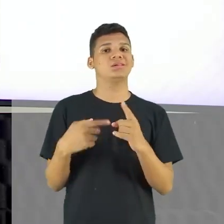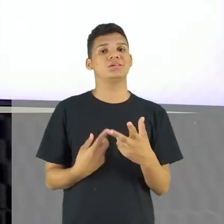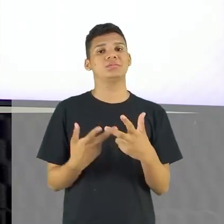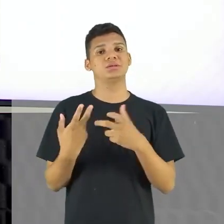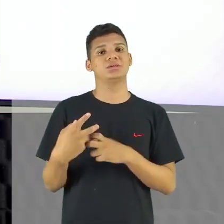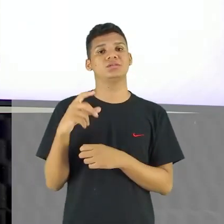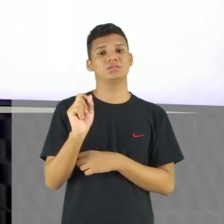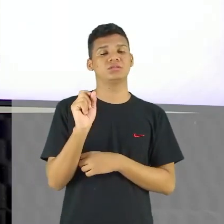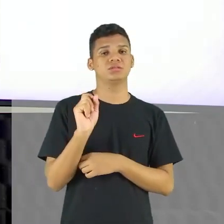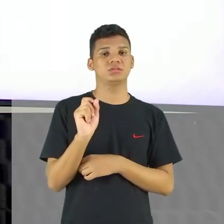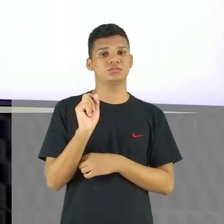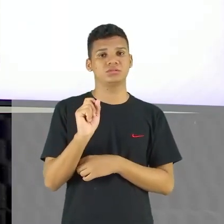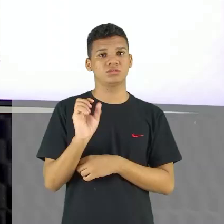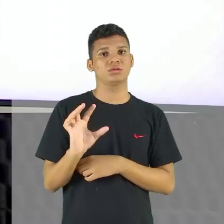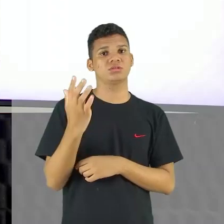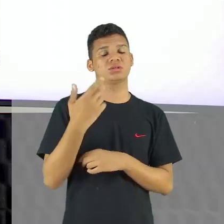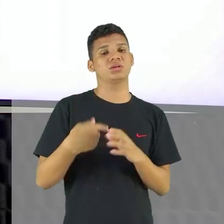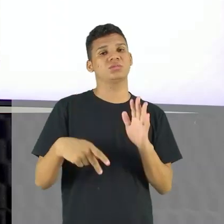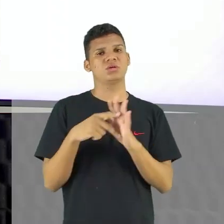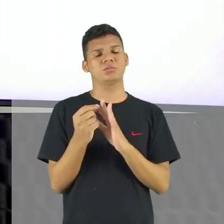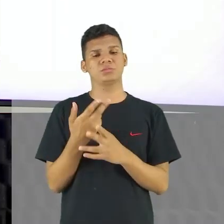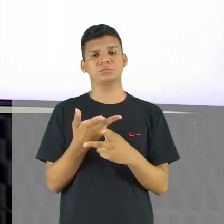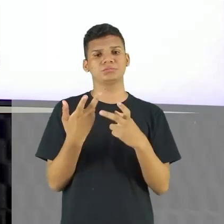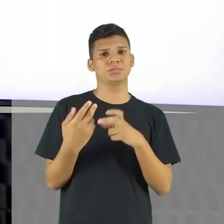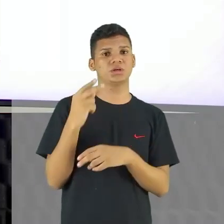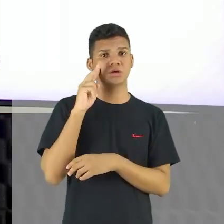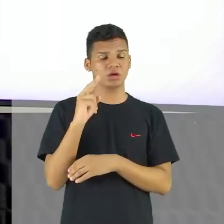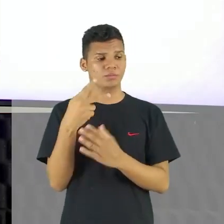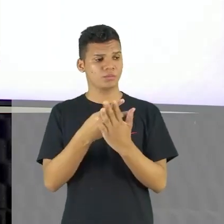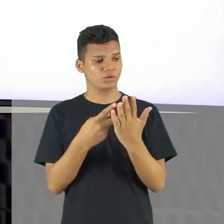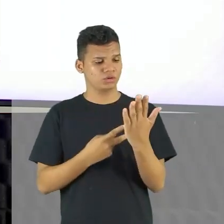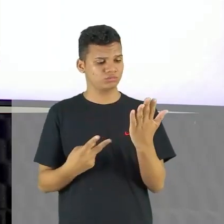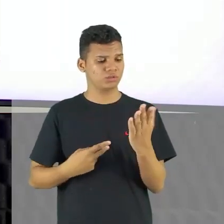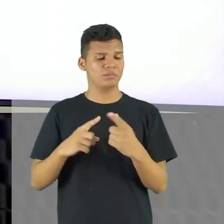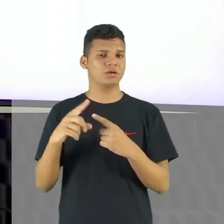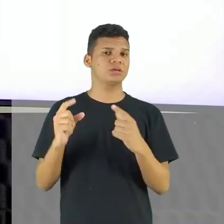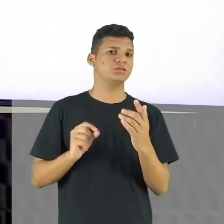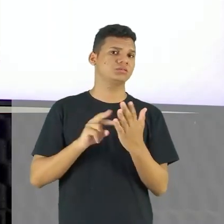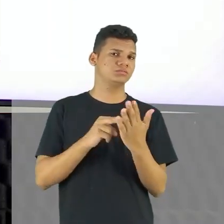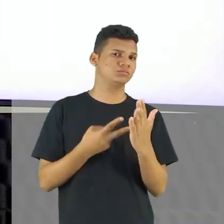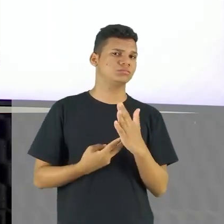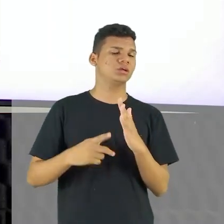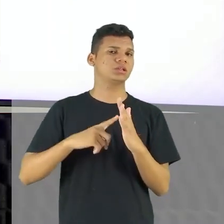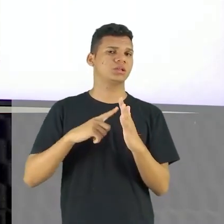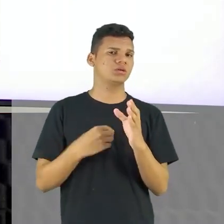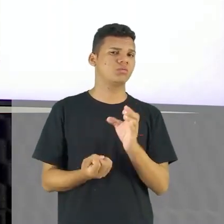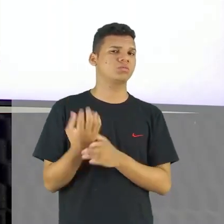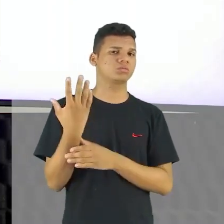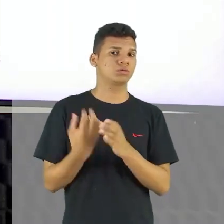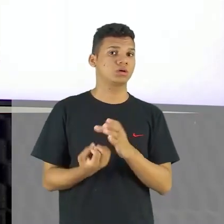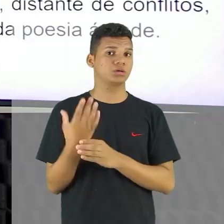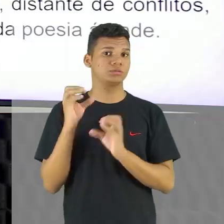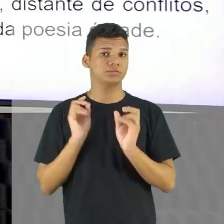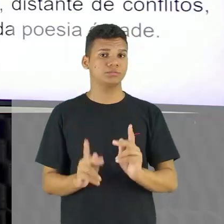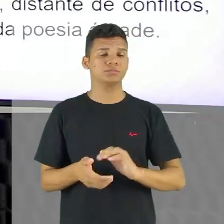a Inconfidência com os seus olhos poéticos e passa para nós em versos,